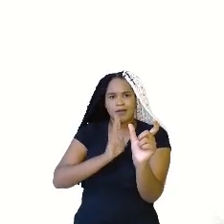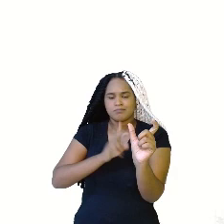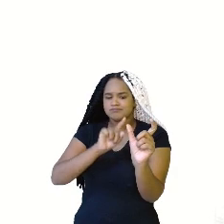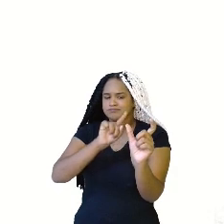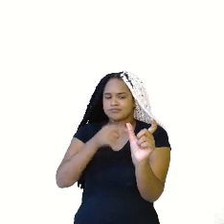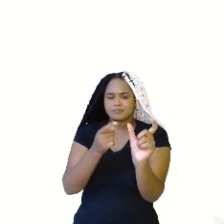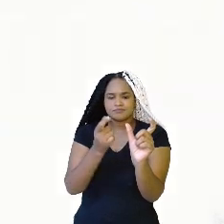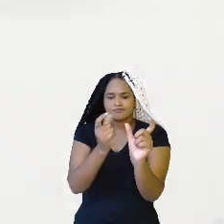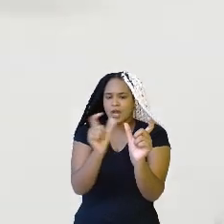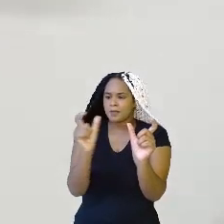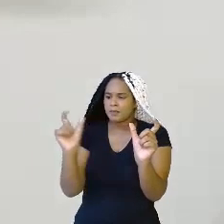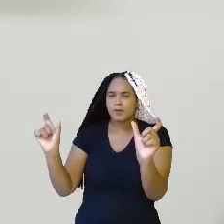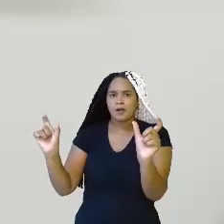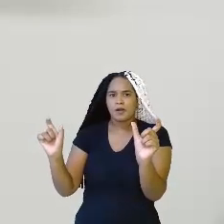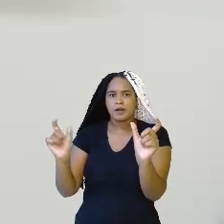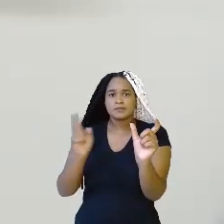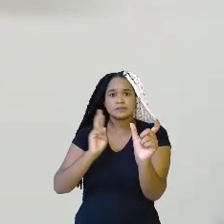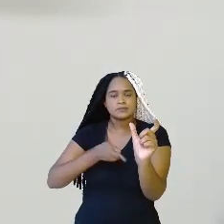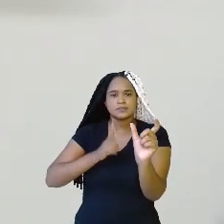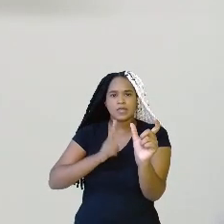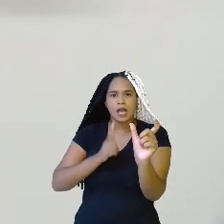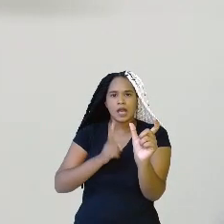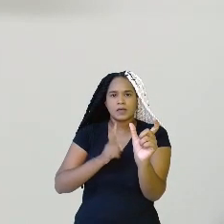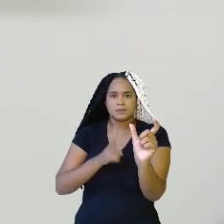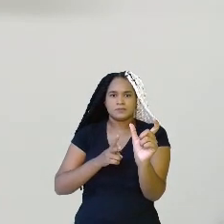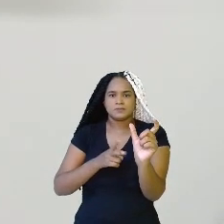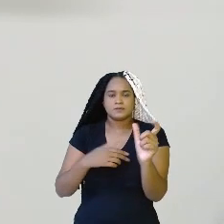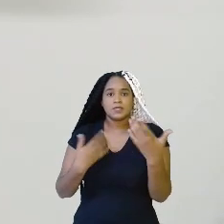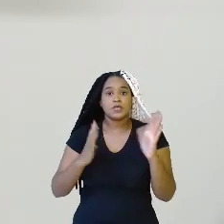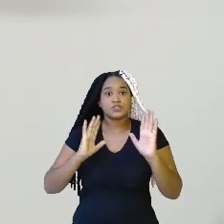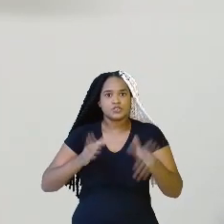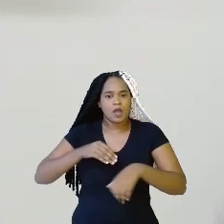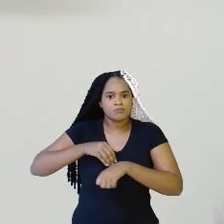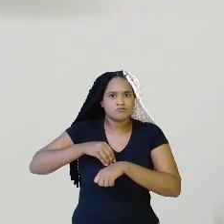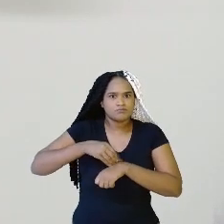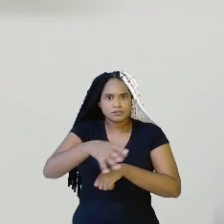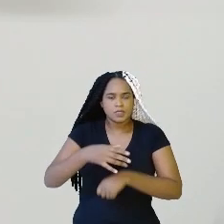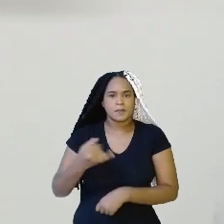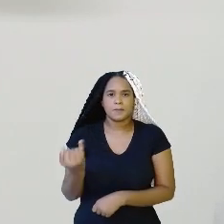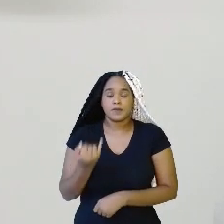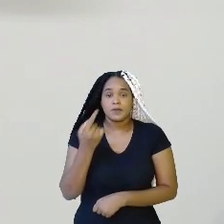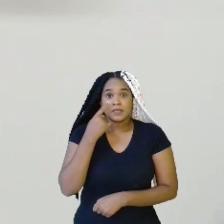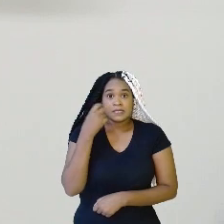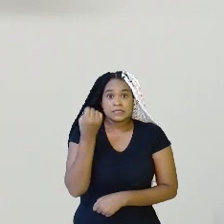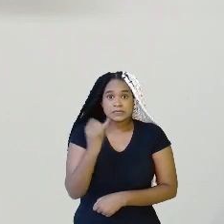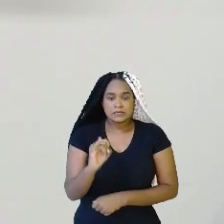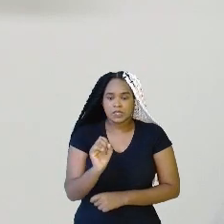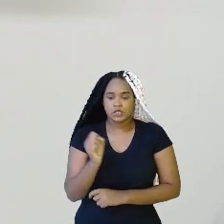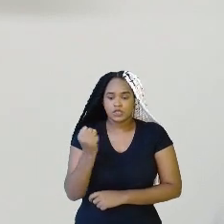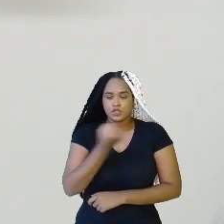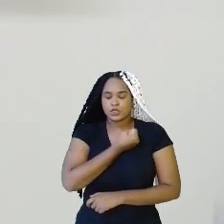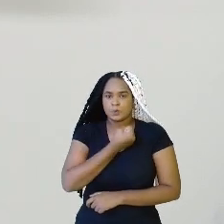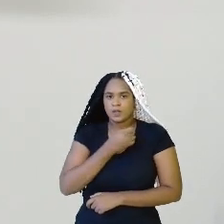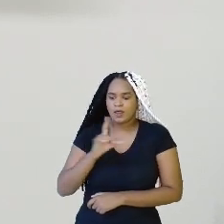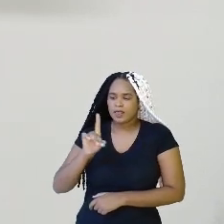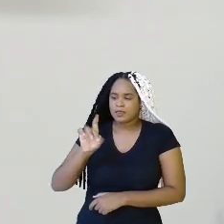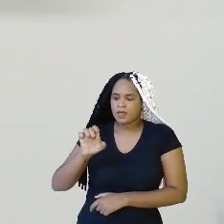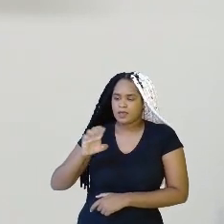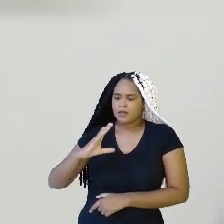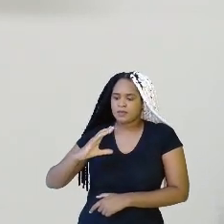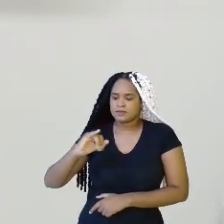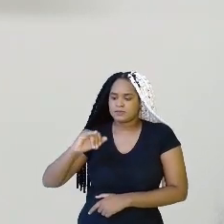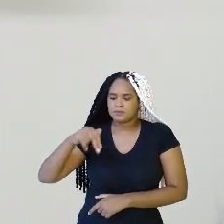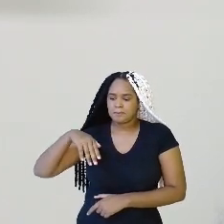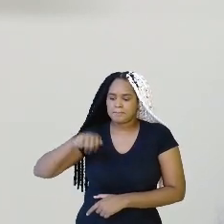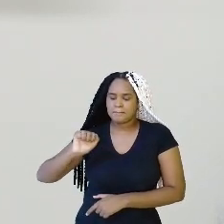já estou dando uma dica importantíssima. Falei de número decimal, quinto ano. Vai ter